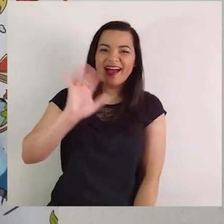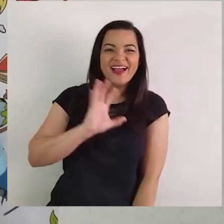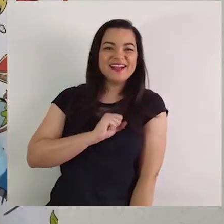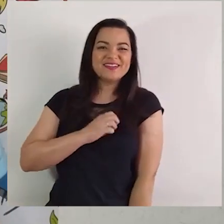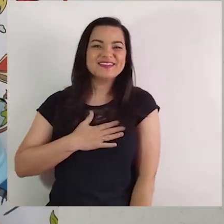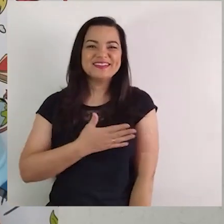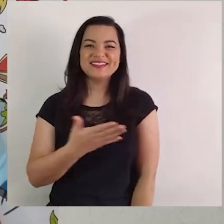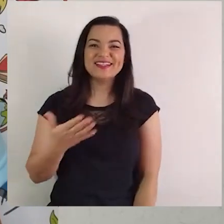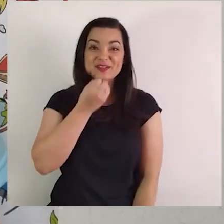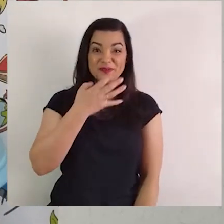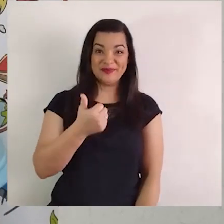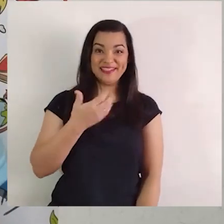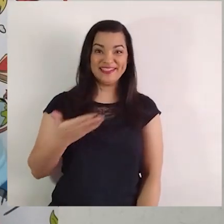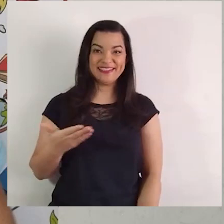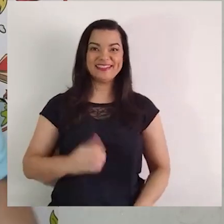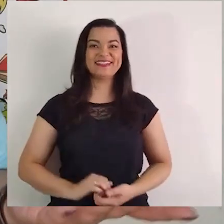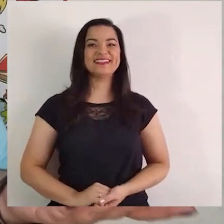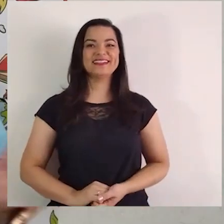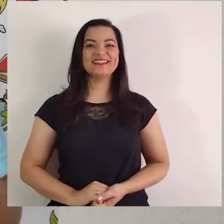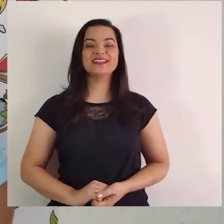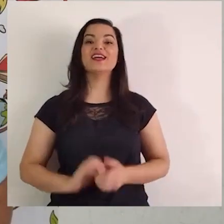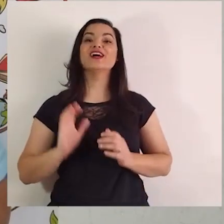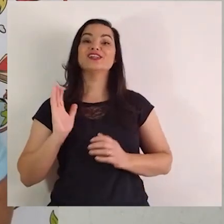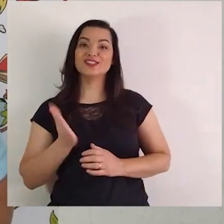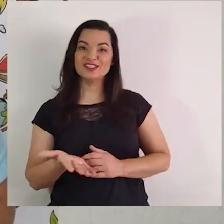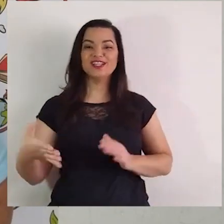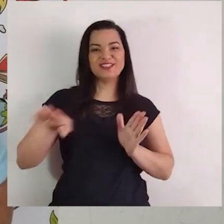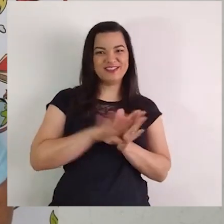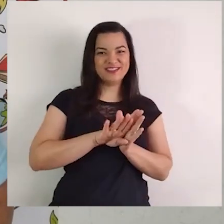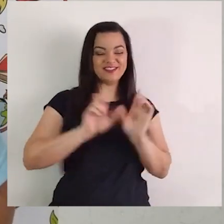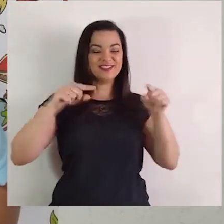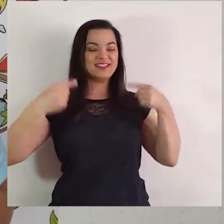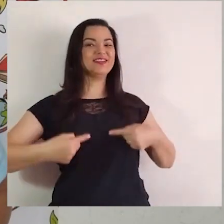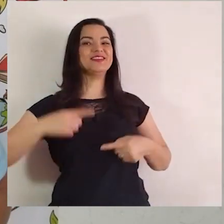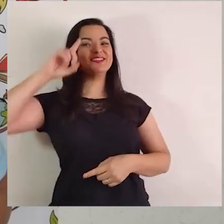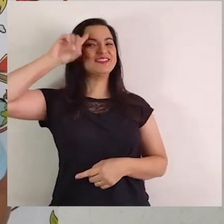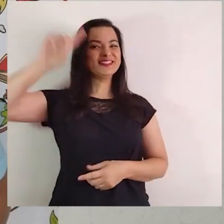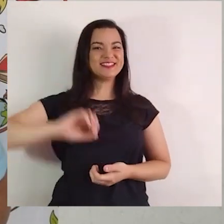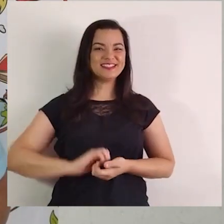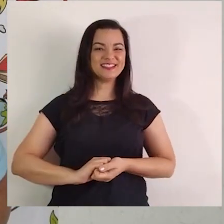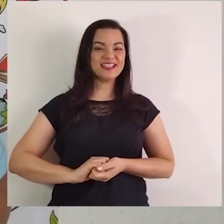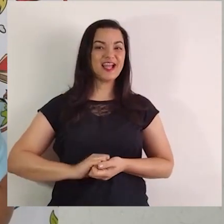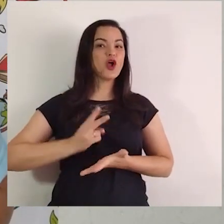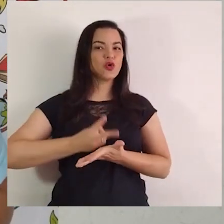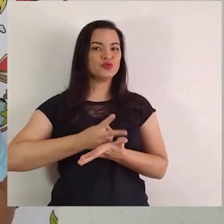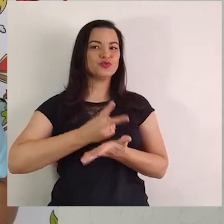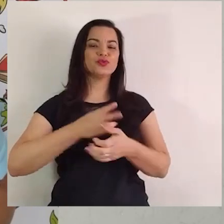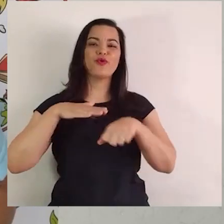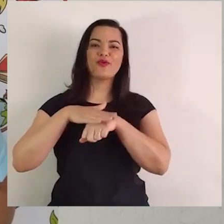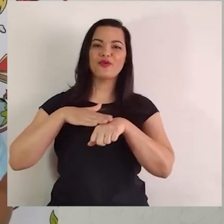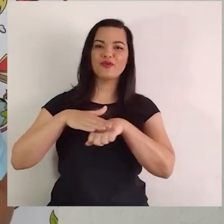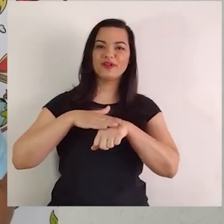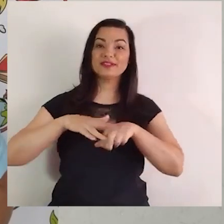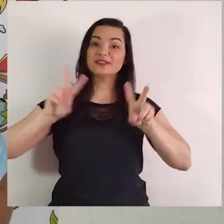Olá, meus amores, tudo bem com vocês? Chegamos no desafio do dia. Vamos continuar falando um pouquinho sobre